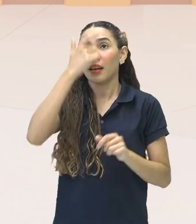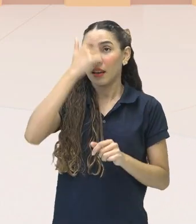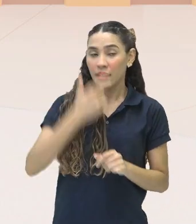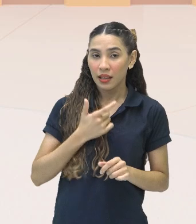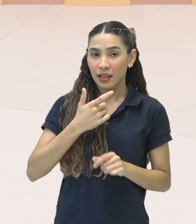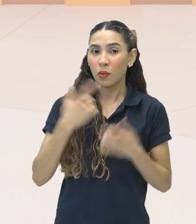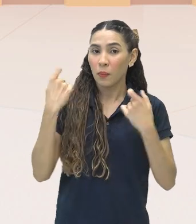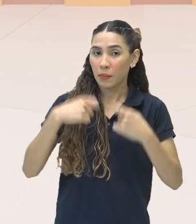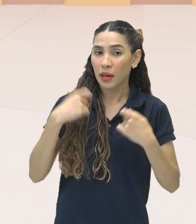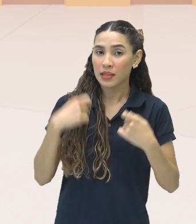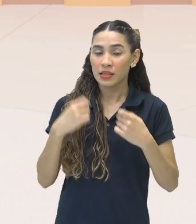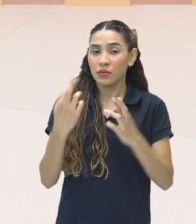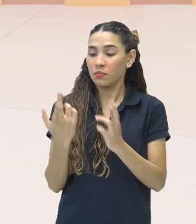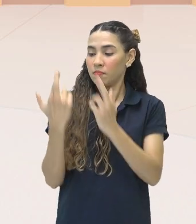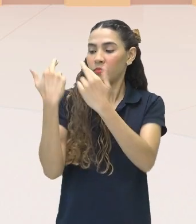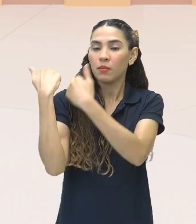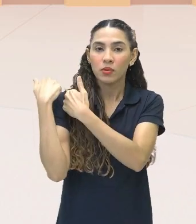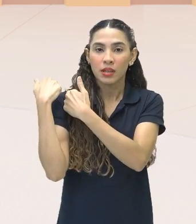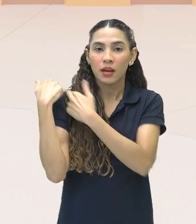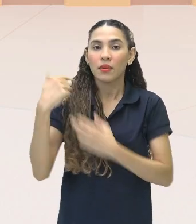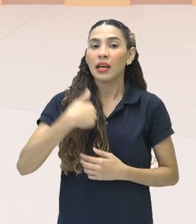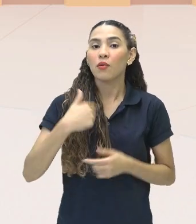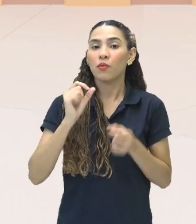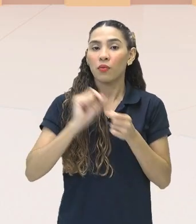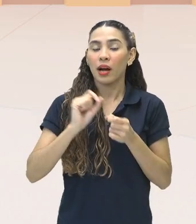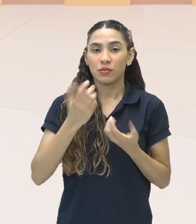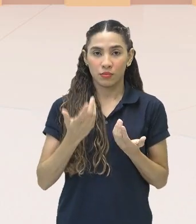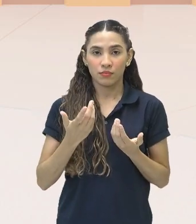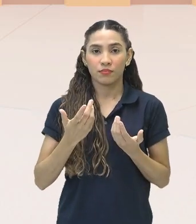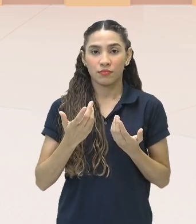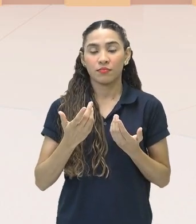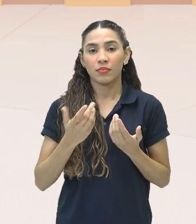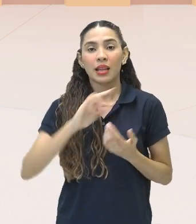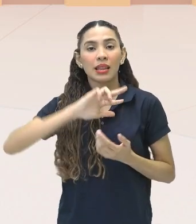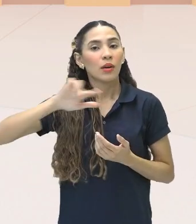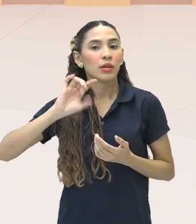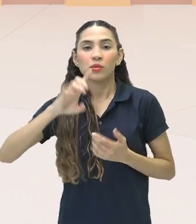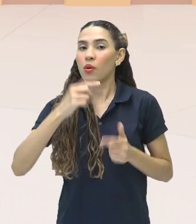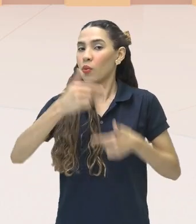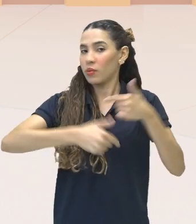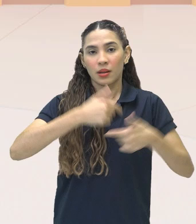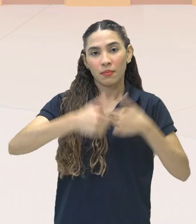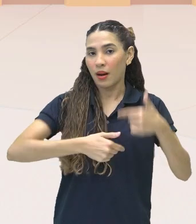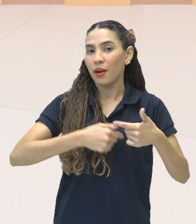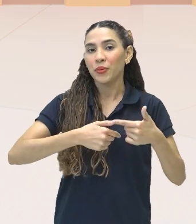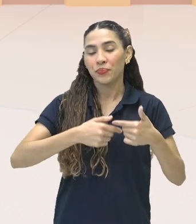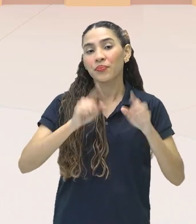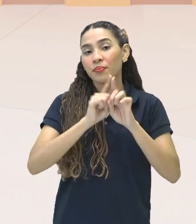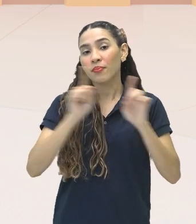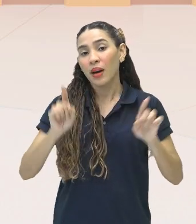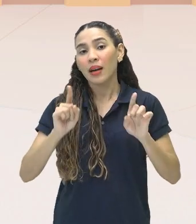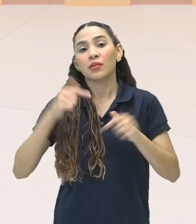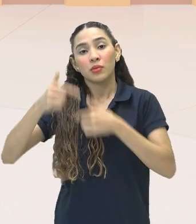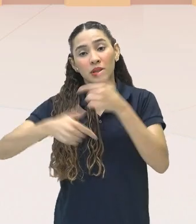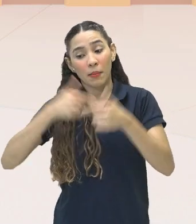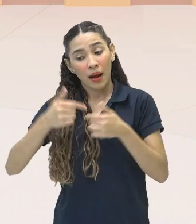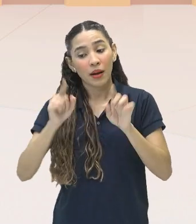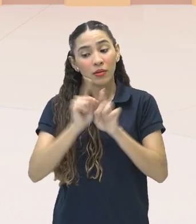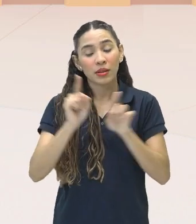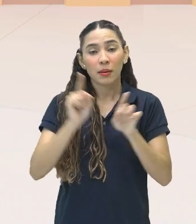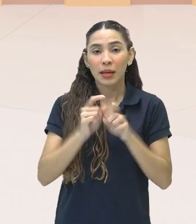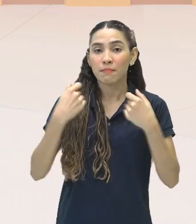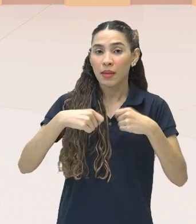tenho que me sentir responsável por aquilo que eu faço, tá? Então, não é só o trabalho em si, tá? Mas o trabalho tem que dar